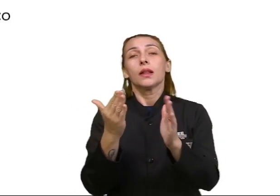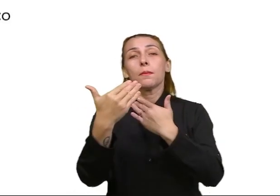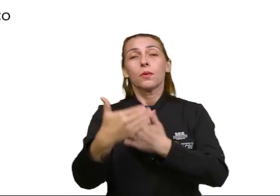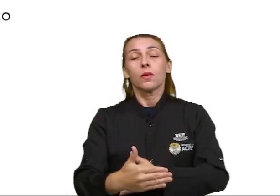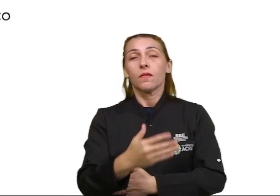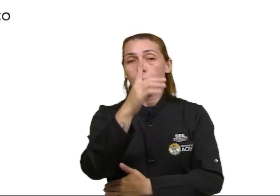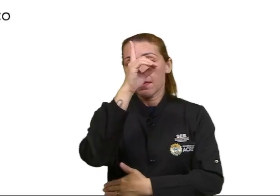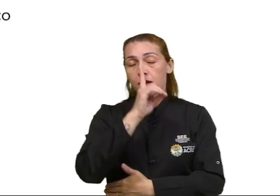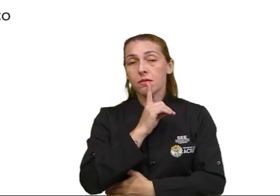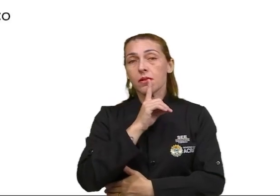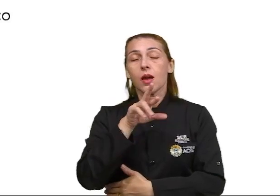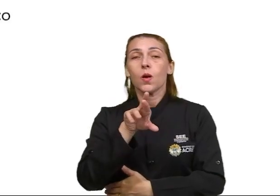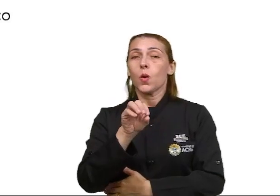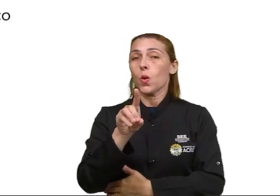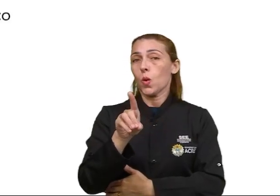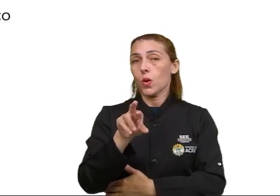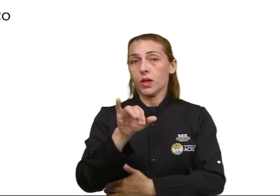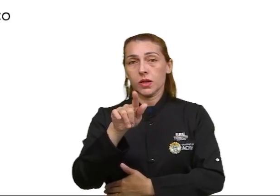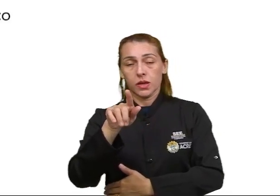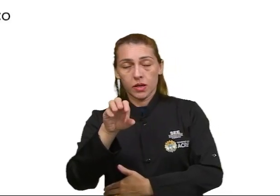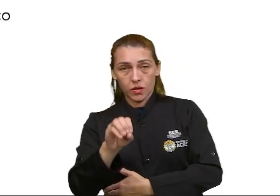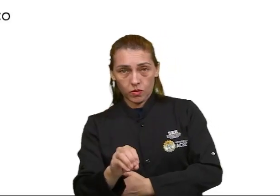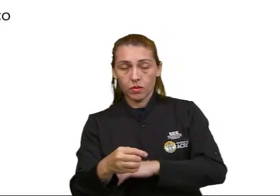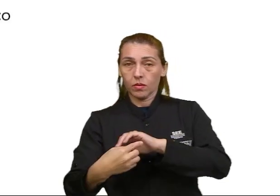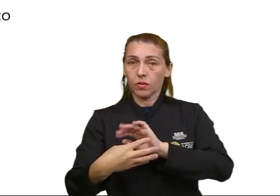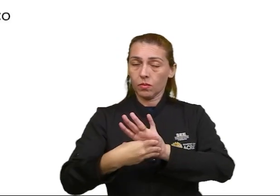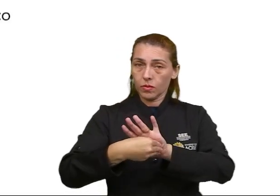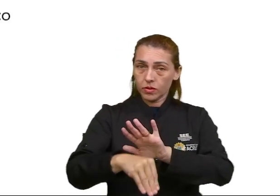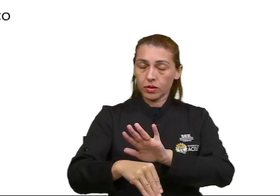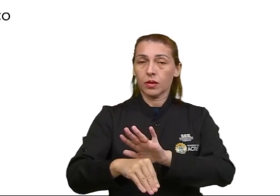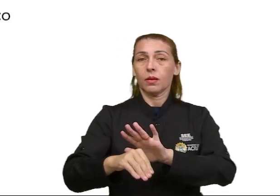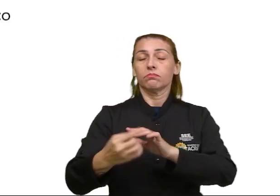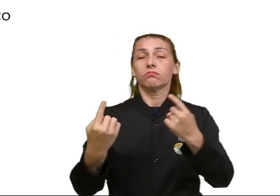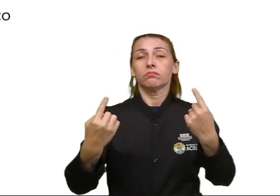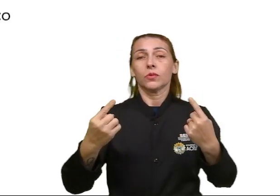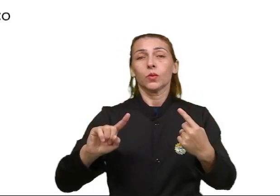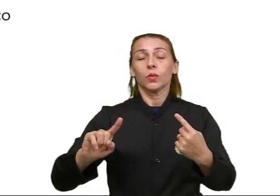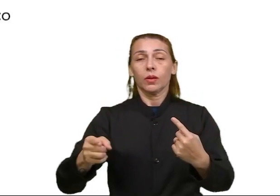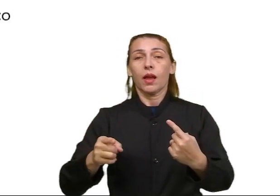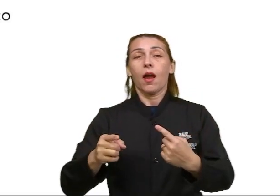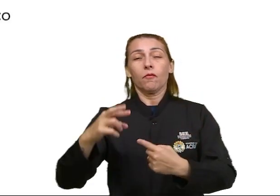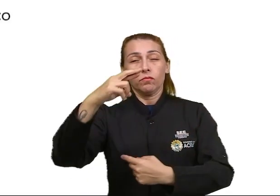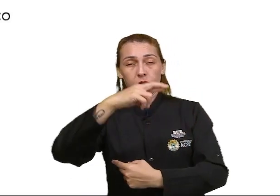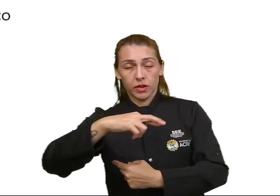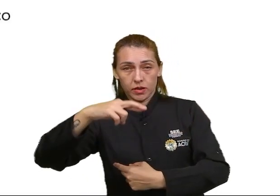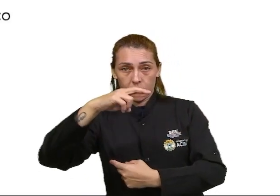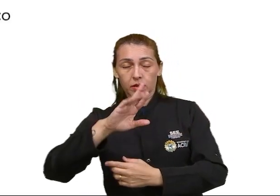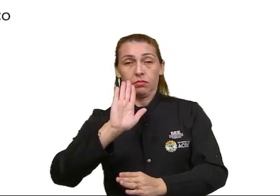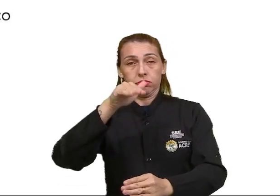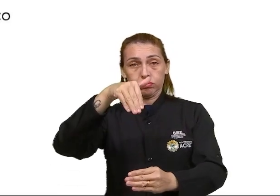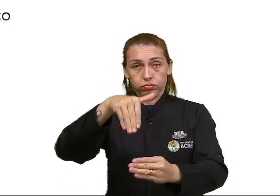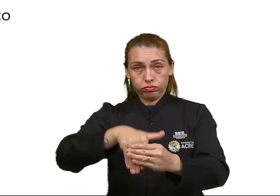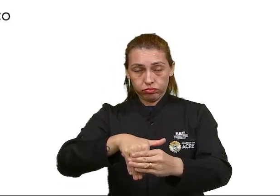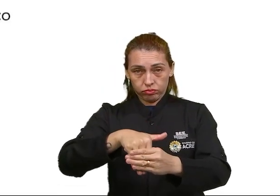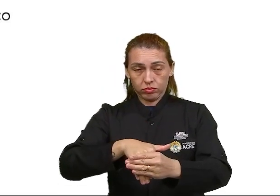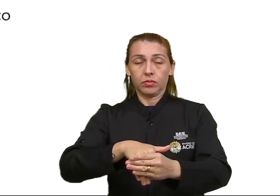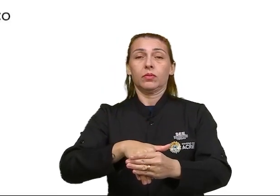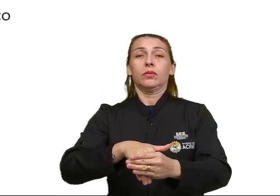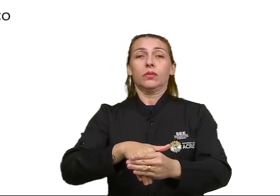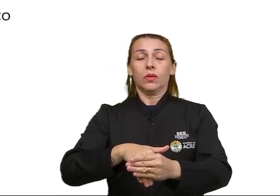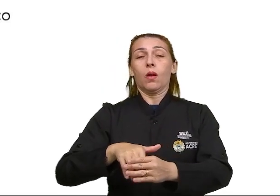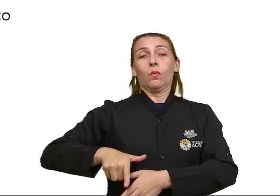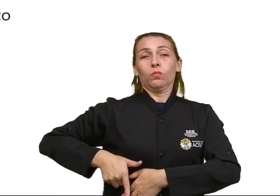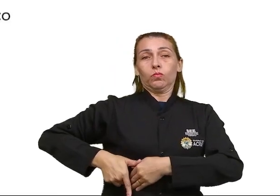seguinte: Rodrigo havia sido indicado pela oposição para fiscal de uma das mesas eleitorais, pôs o revólver